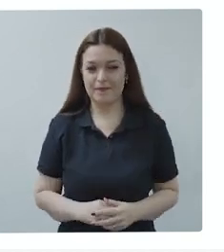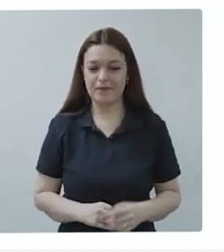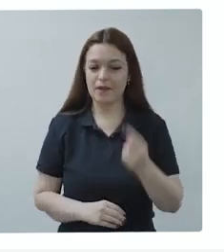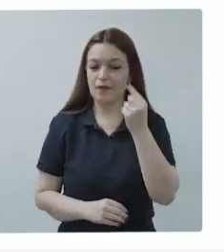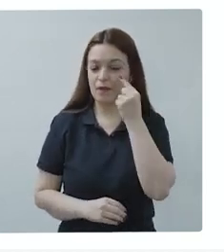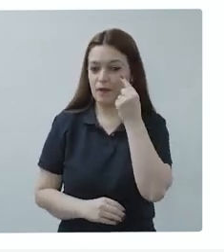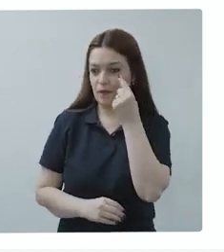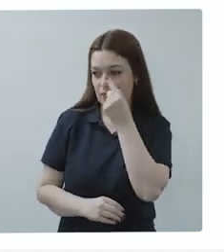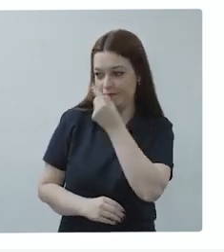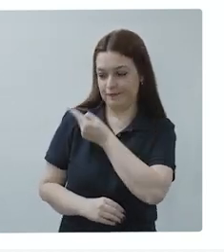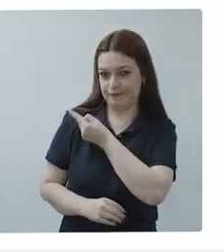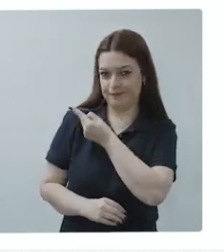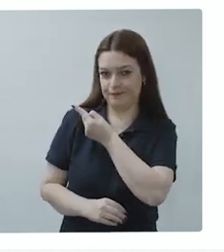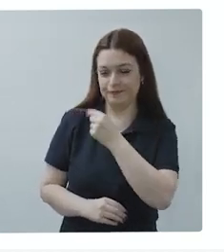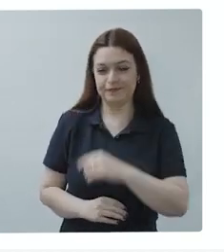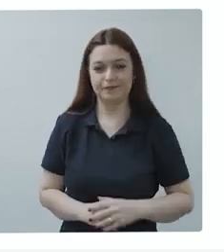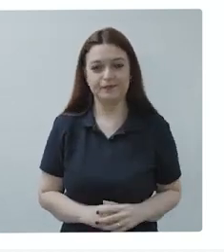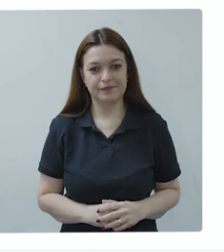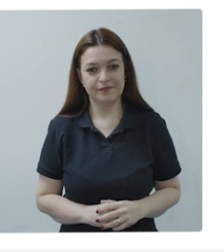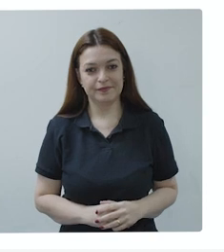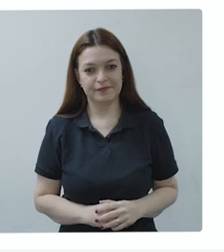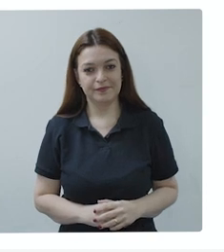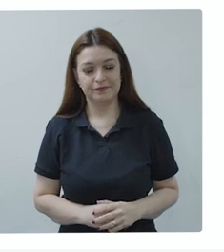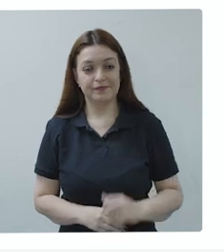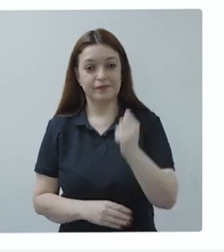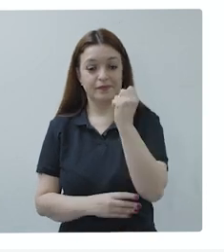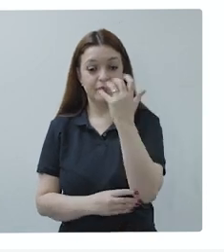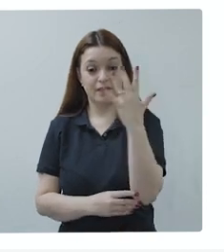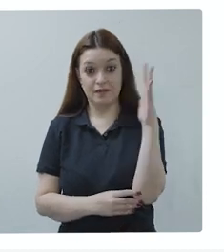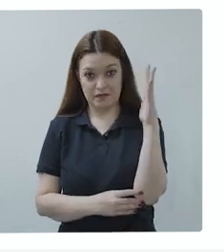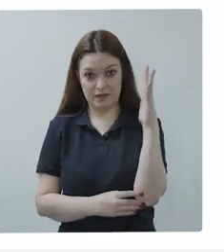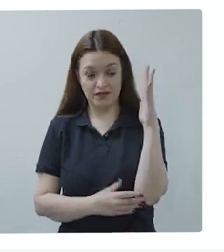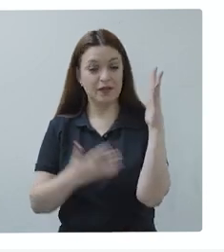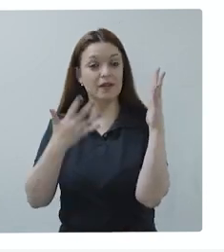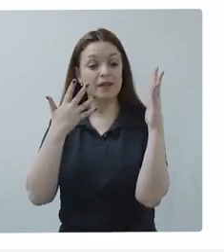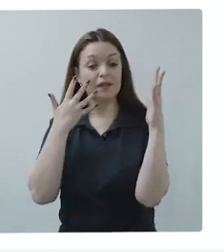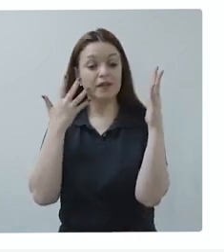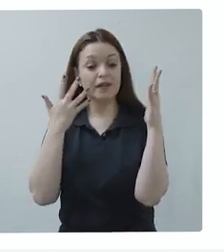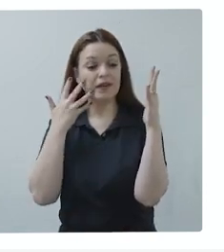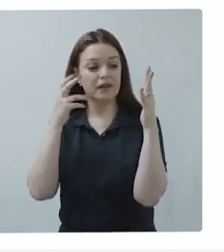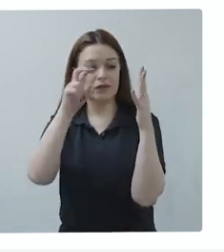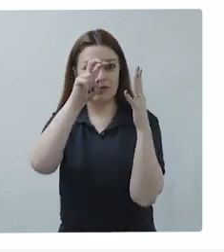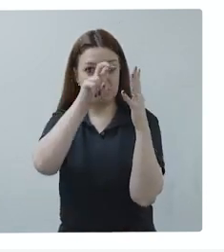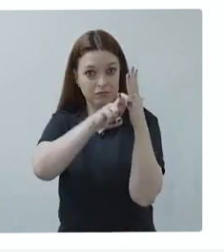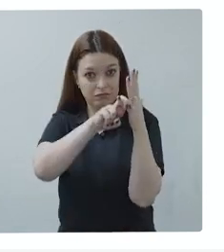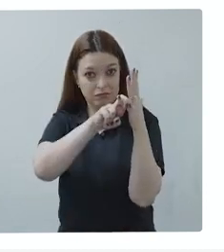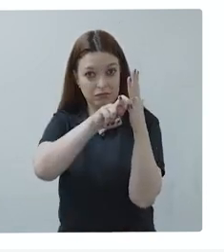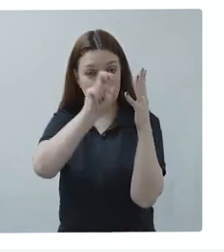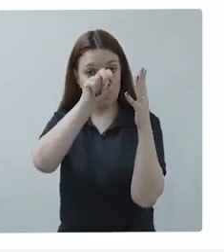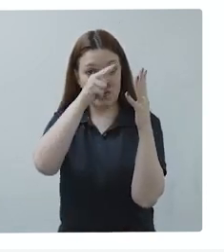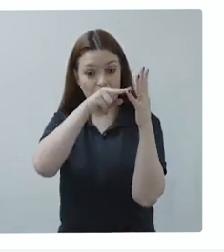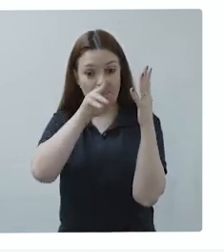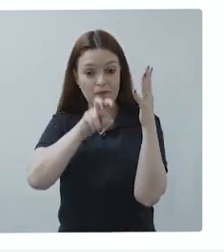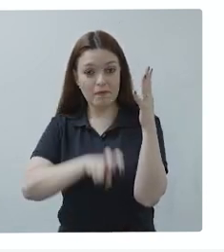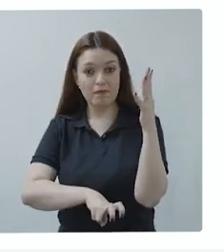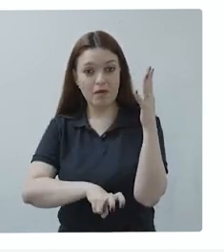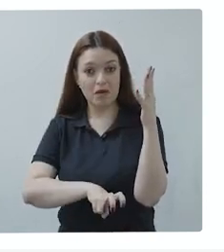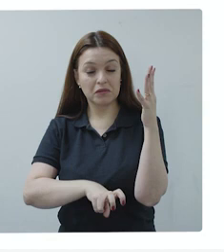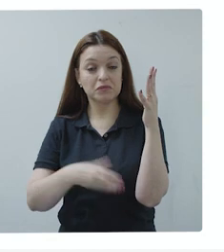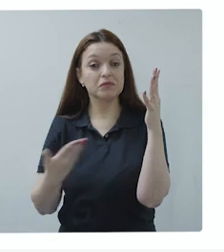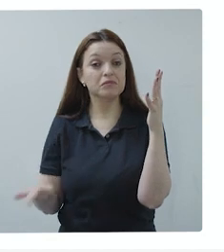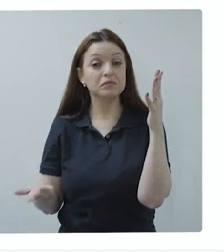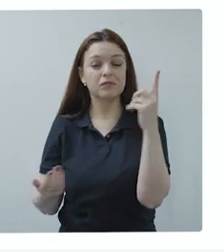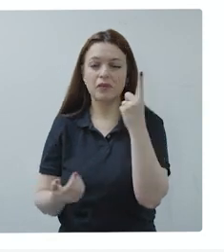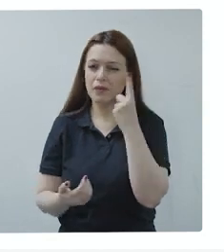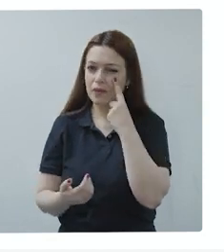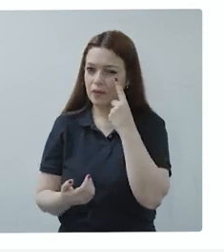Observem a imagem. O gato está em cima ou embaixo da árvore? Olhem